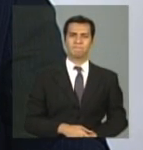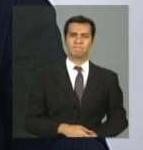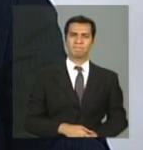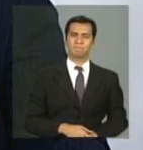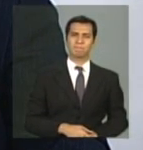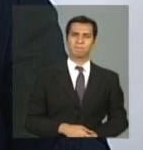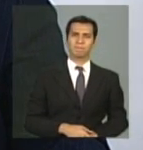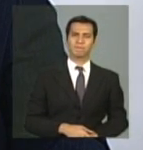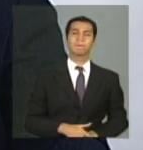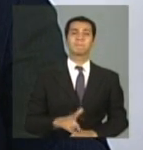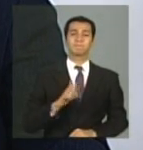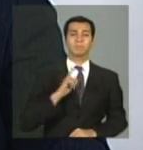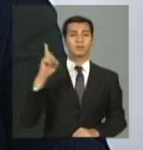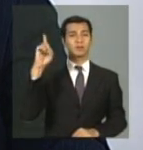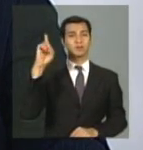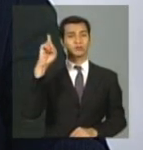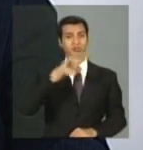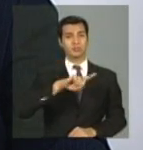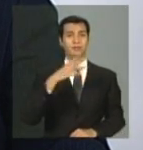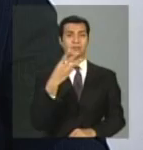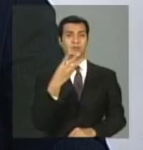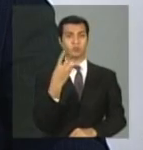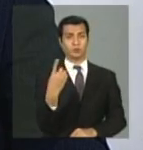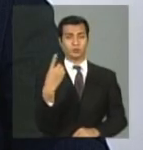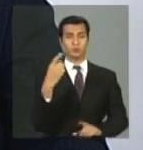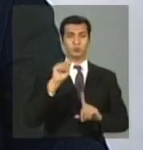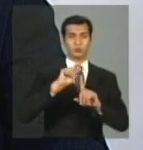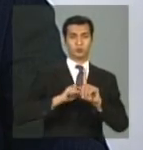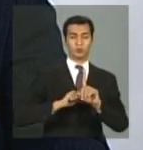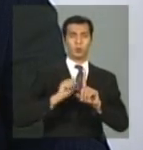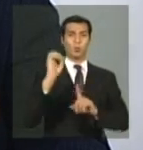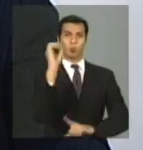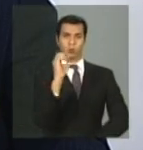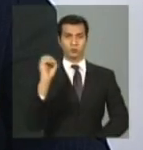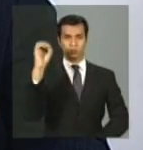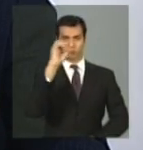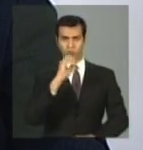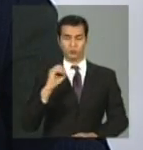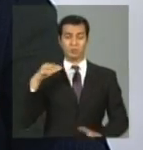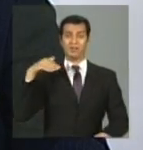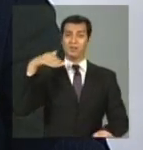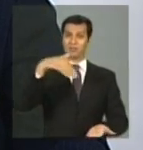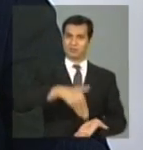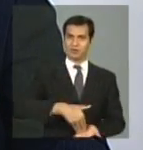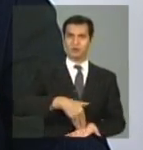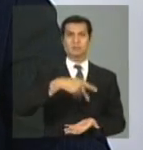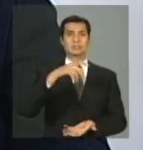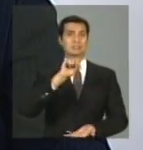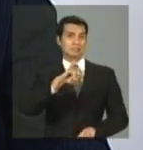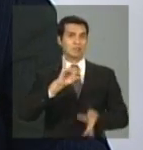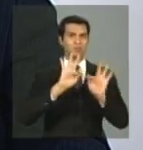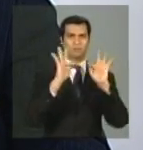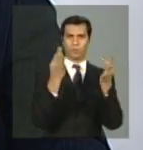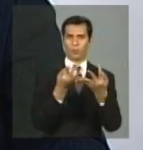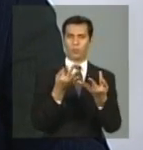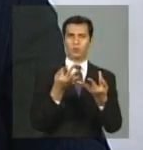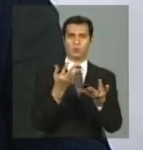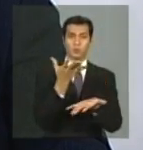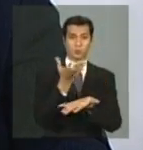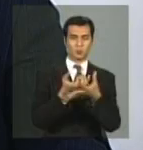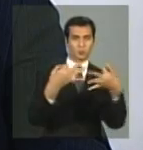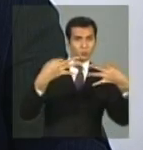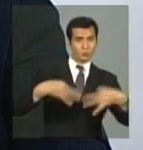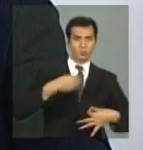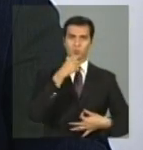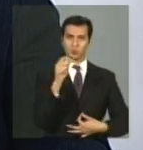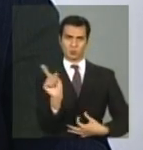até 31 de outubro, né, quem não estiver regularizado, infelizmente, será cancelada a